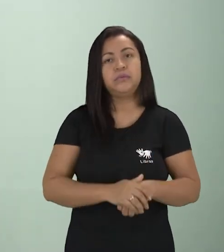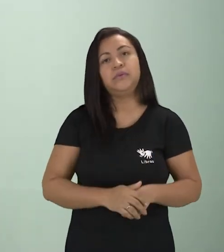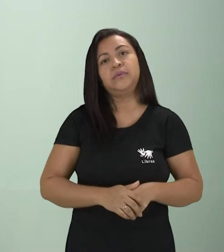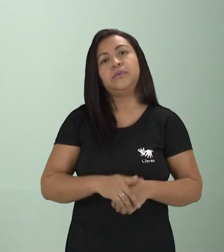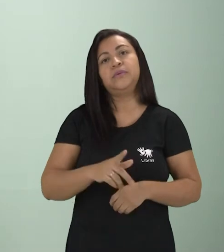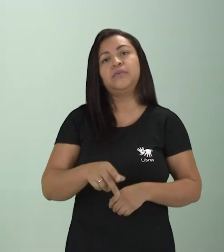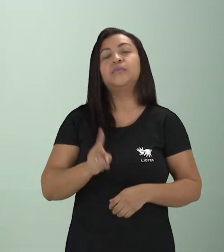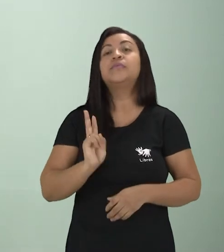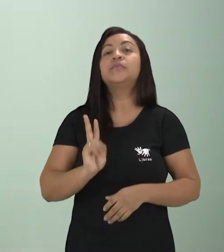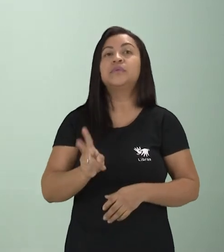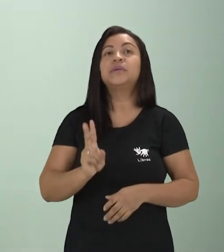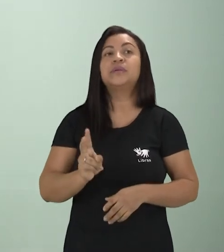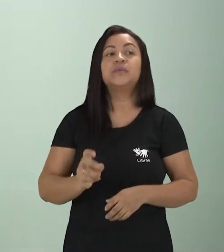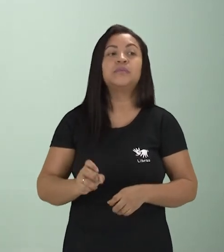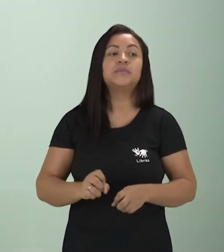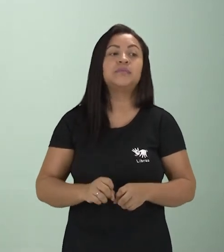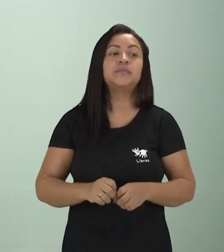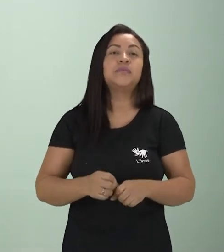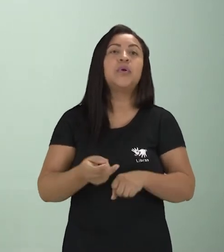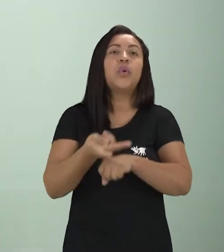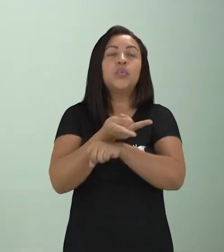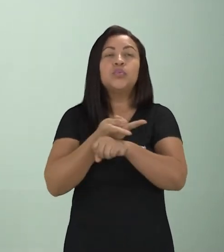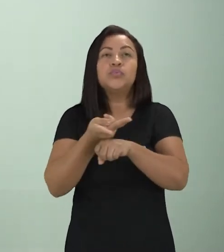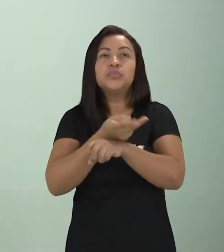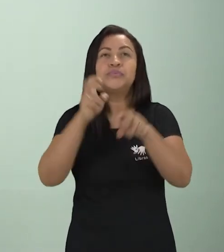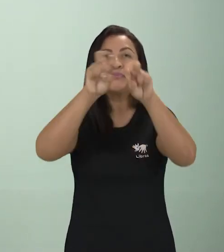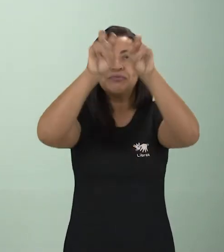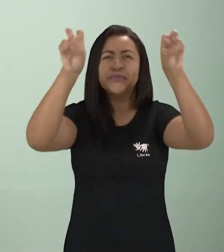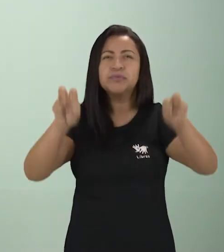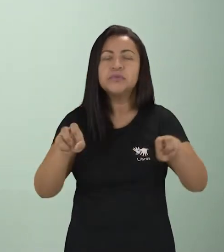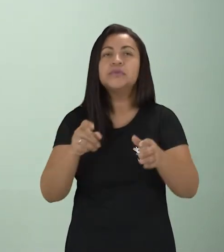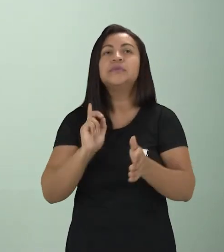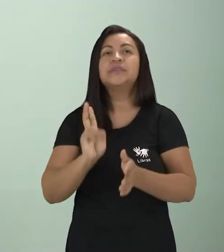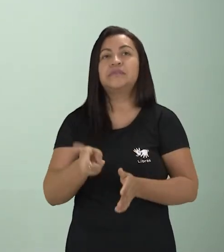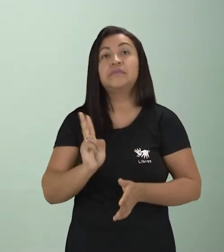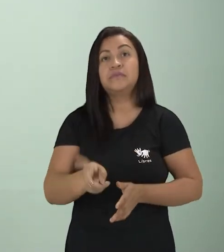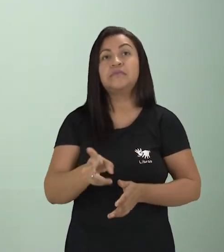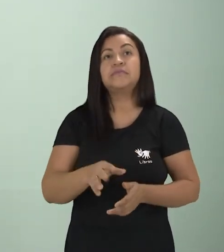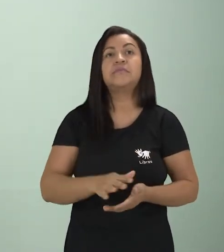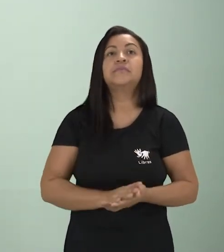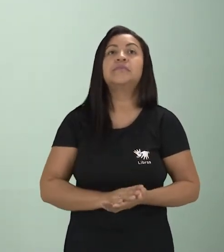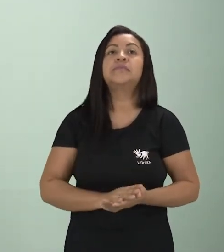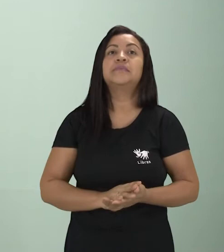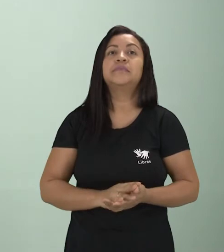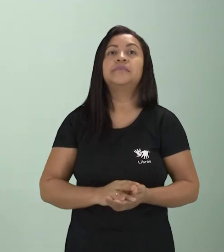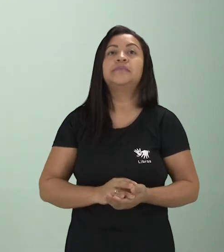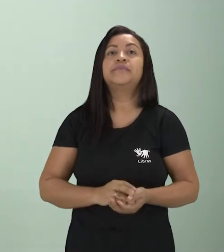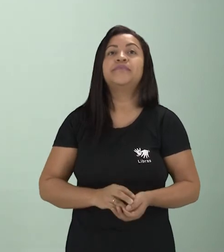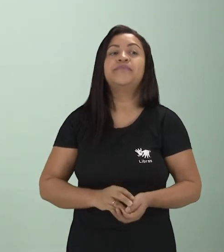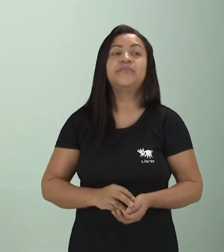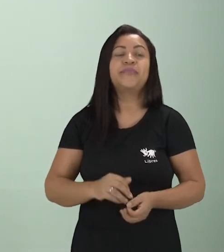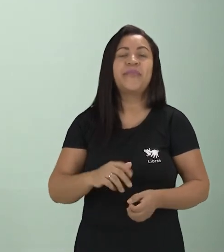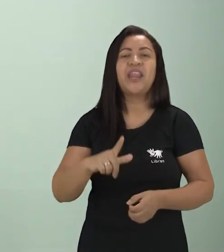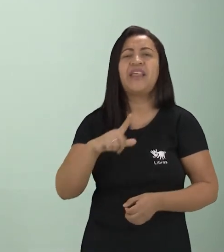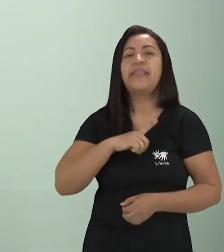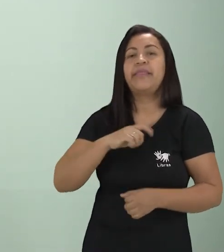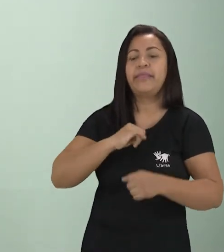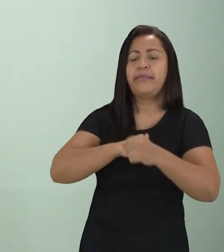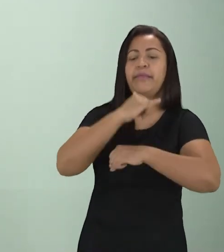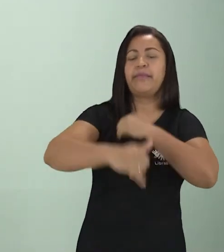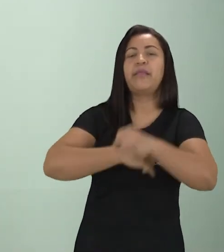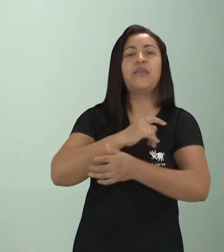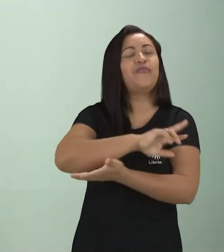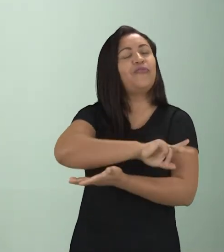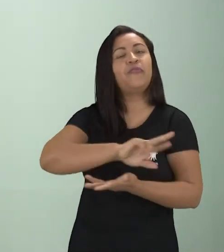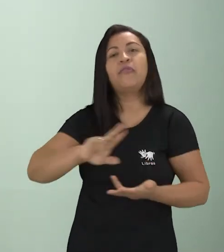sempre procurar nas tabelinhas passado dos verbos irregulares. E na internet vão aparecer milhões de tabelas com os